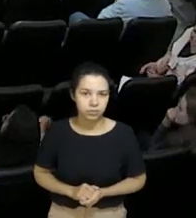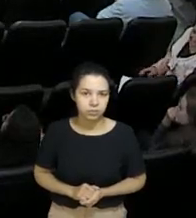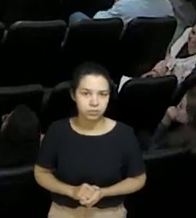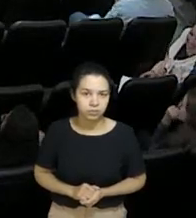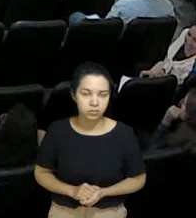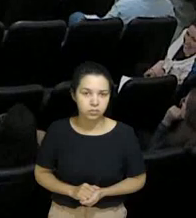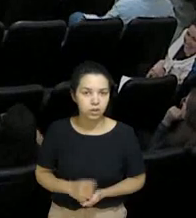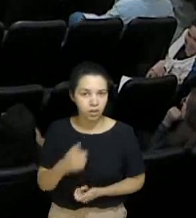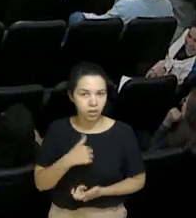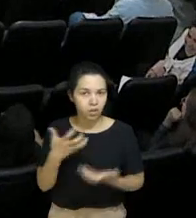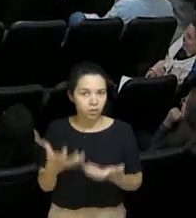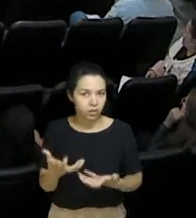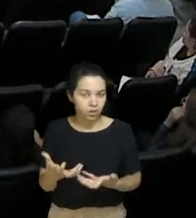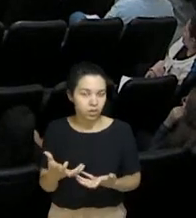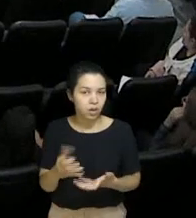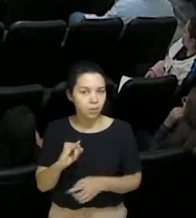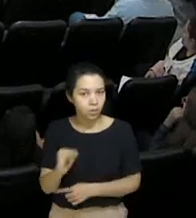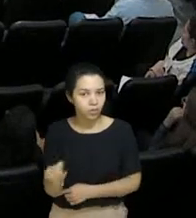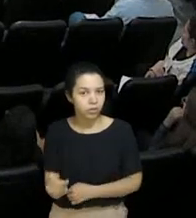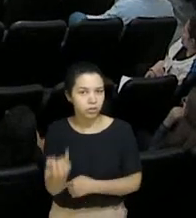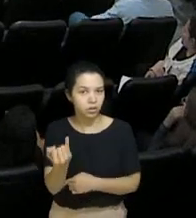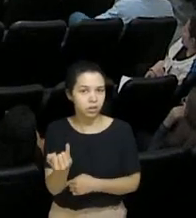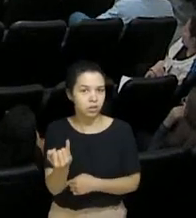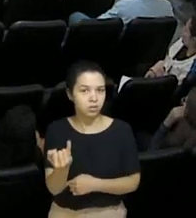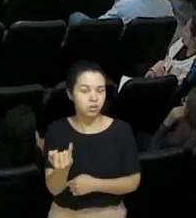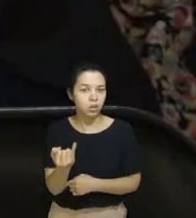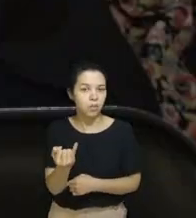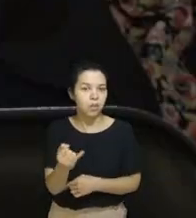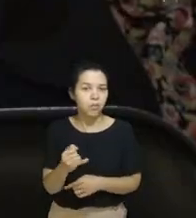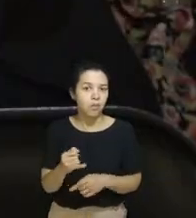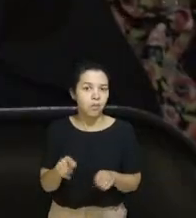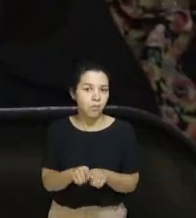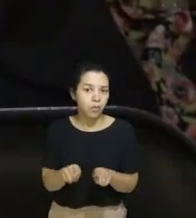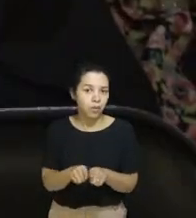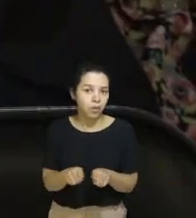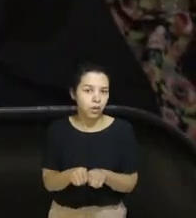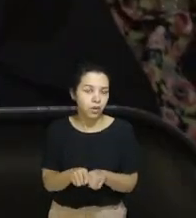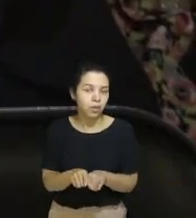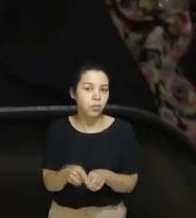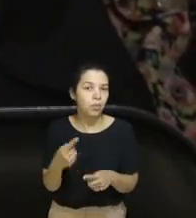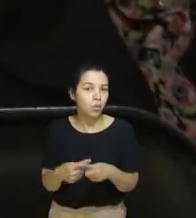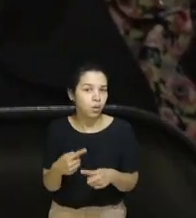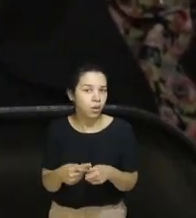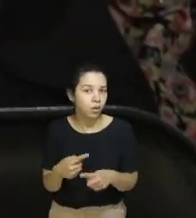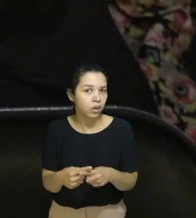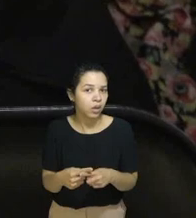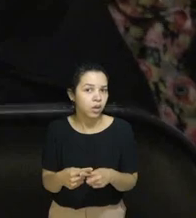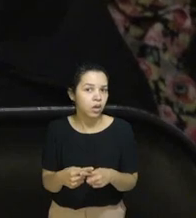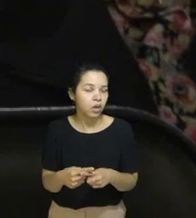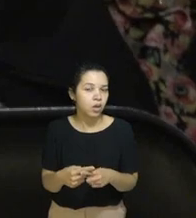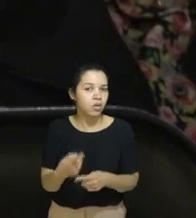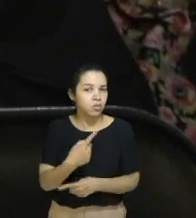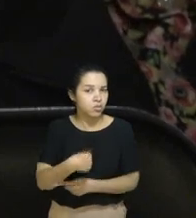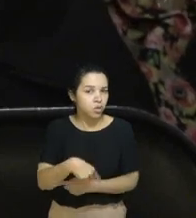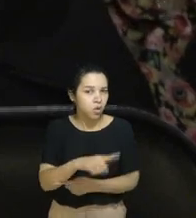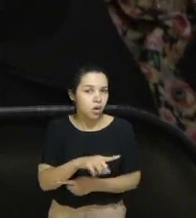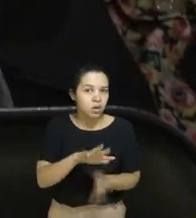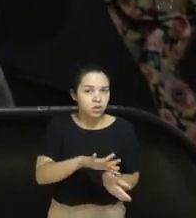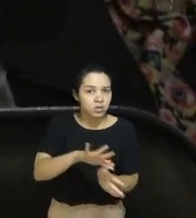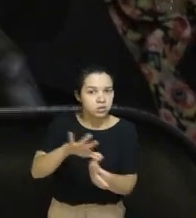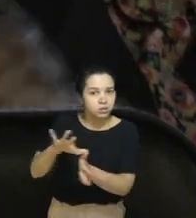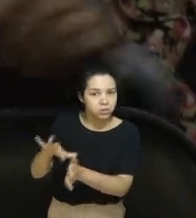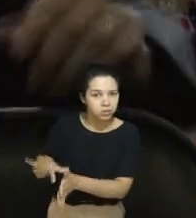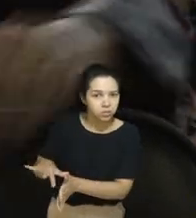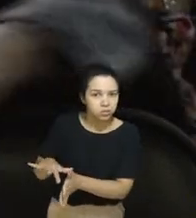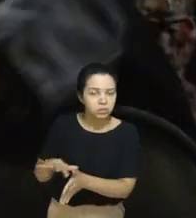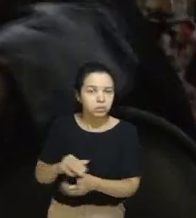Eu queria aproveitar a oportunidade, porque é uma coisa que eu acho que não pode deixar passar batido,